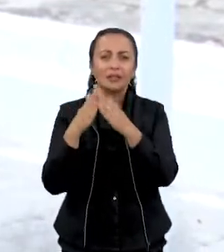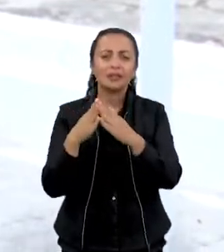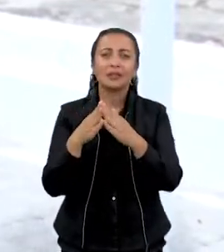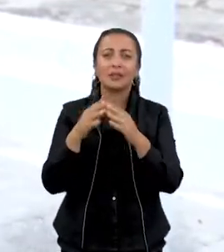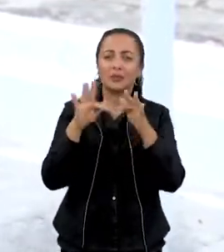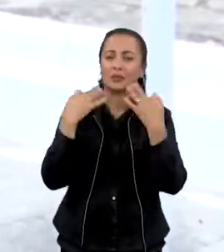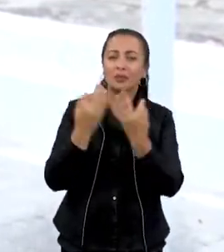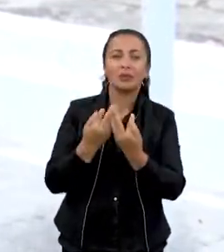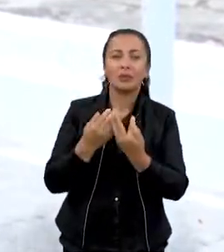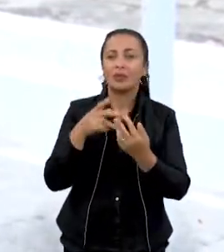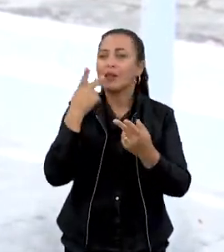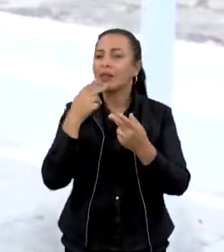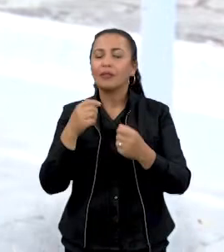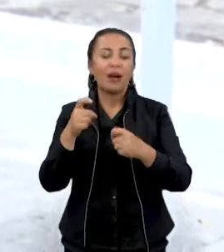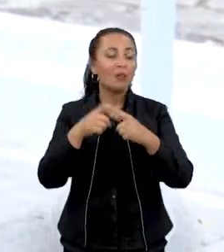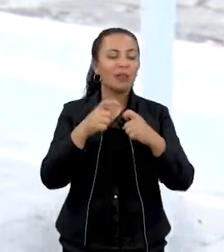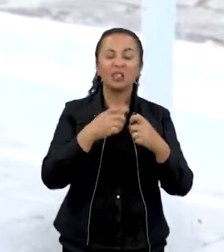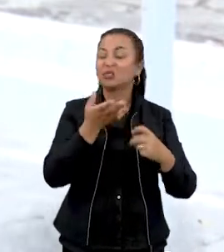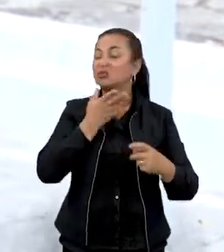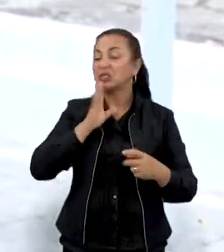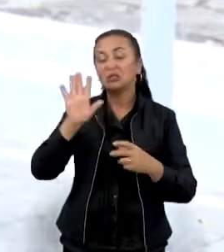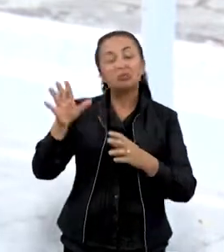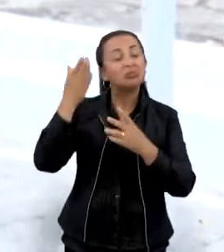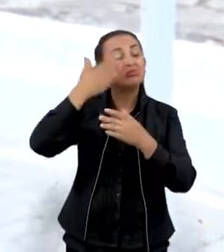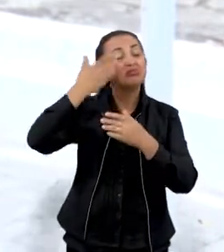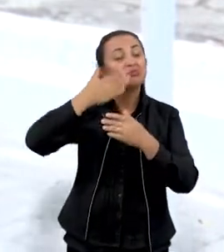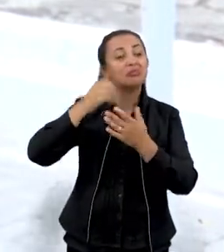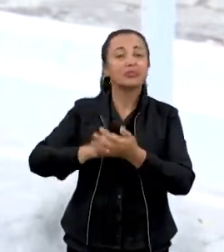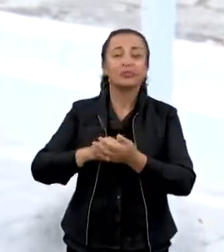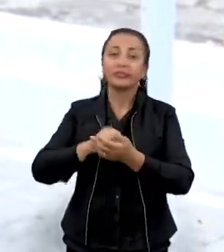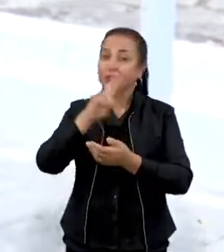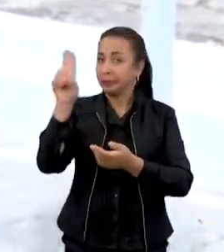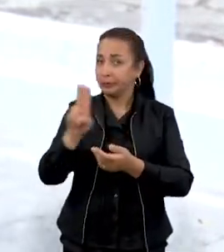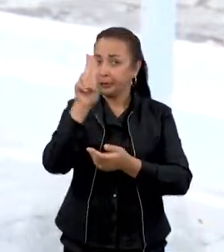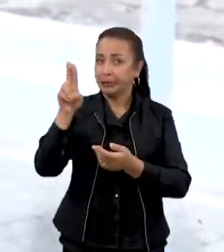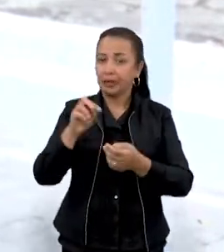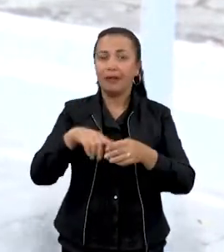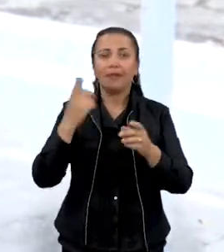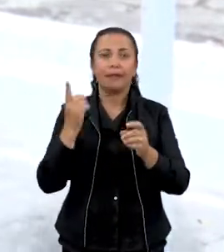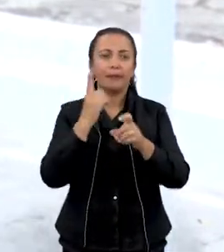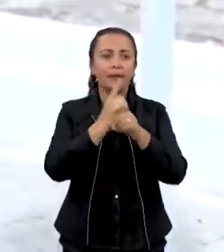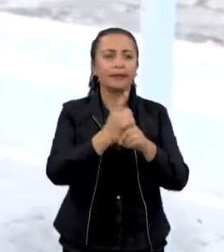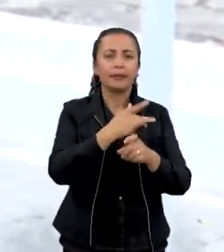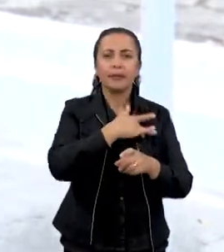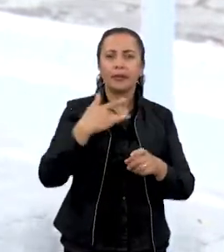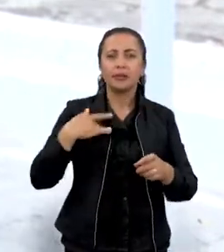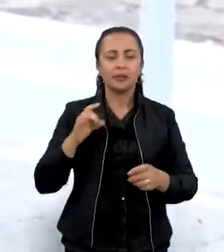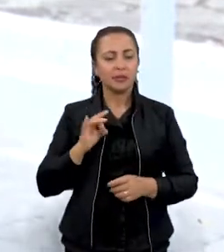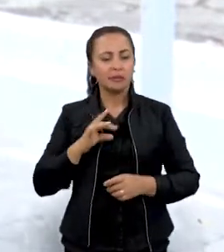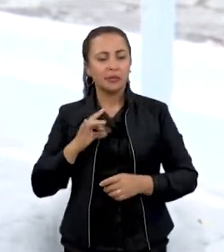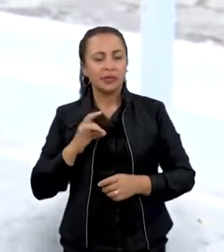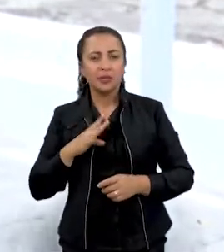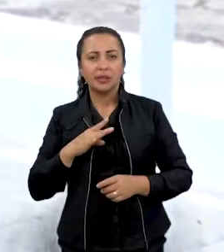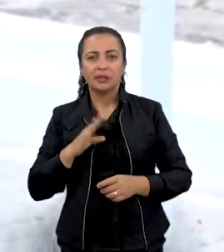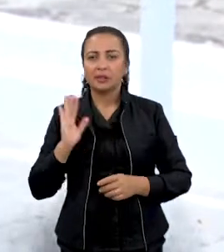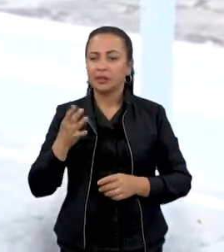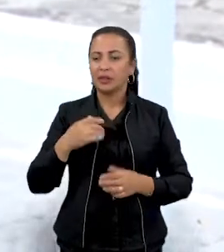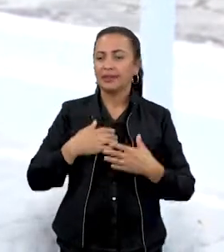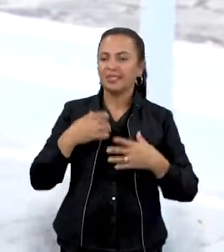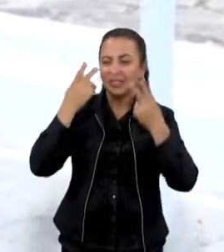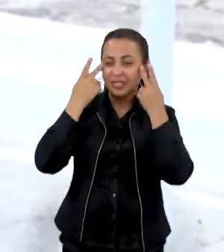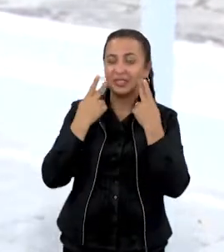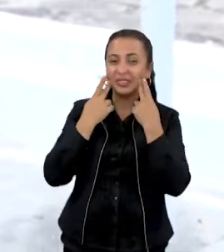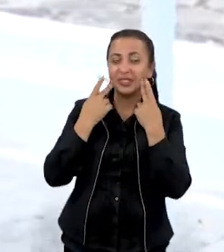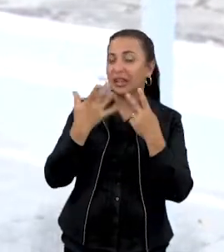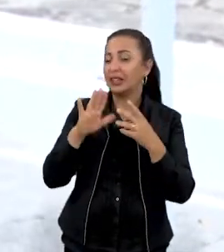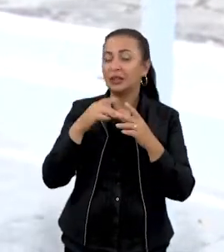sempre relataram que o médico ele não dava o mínimo de atenção ao usuário. E chegava ao atendimento em saúde com medo,